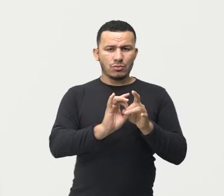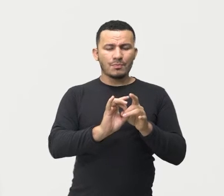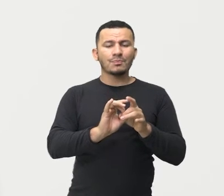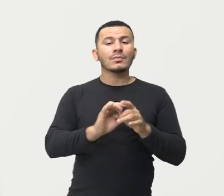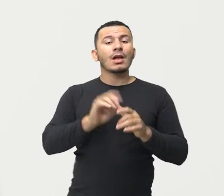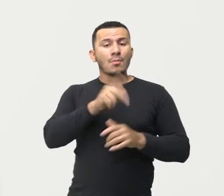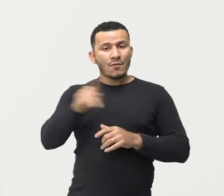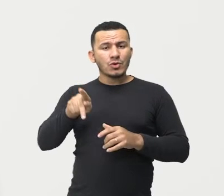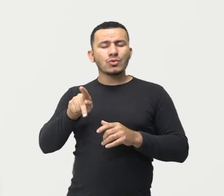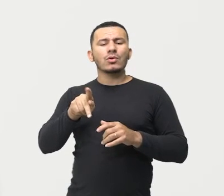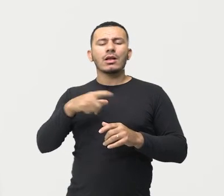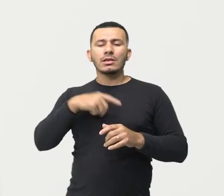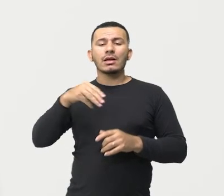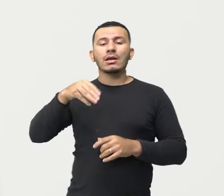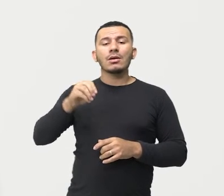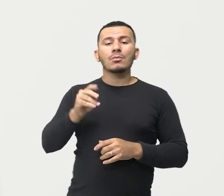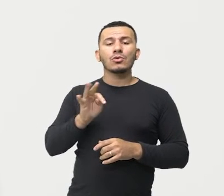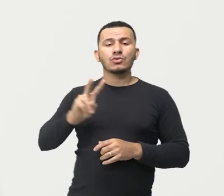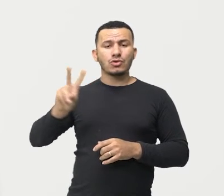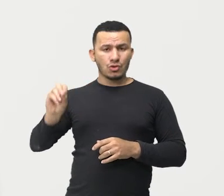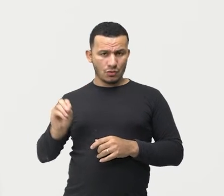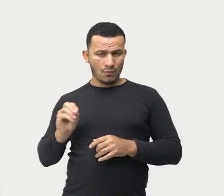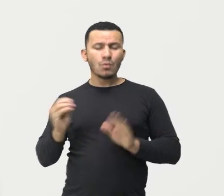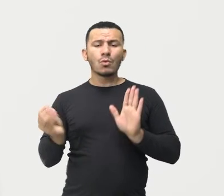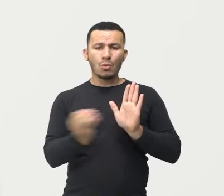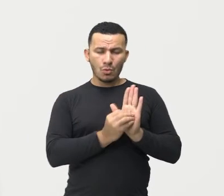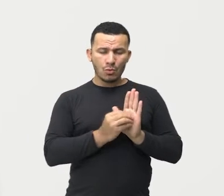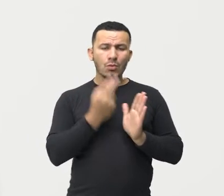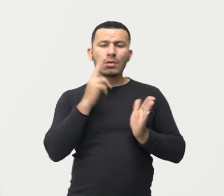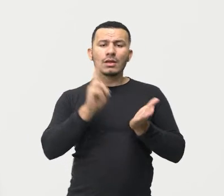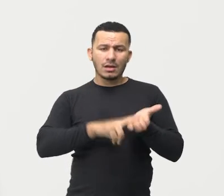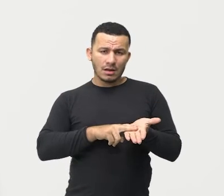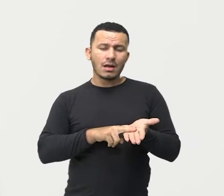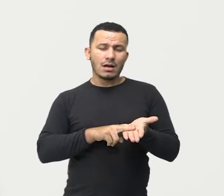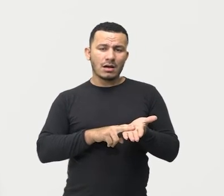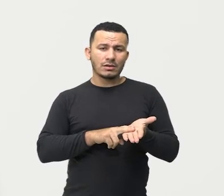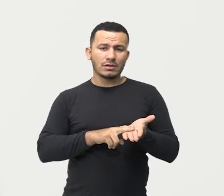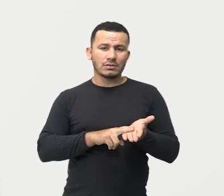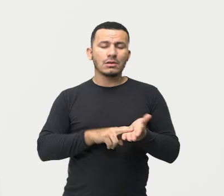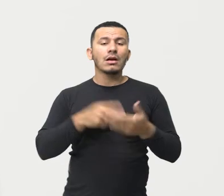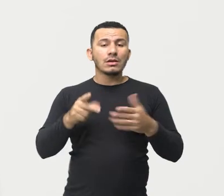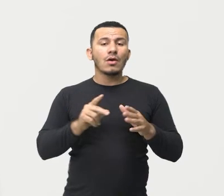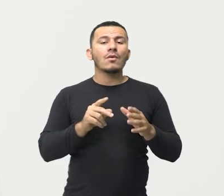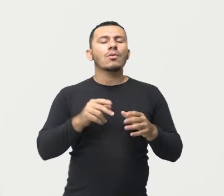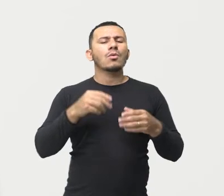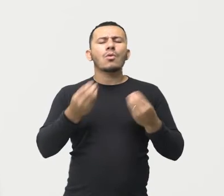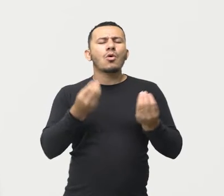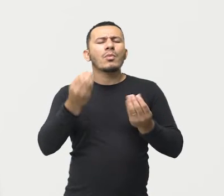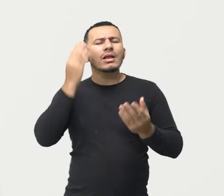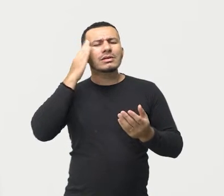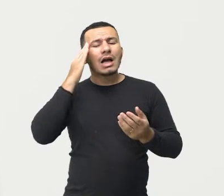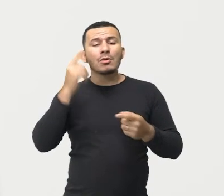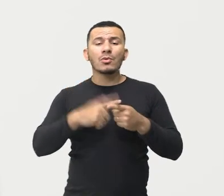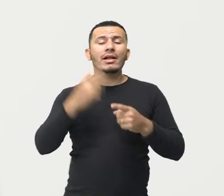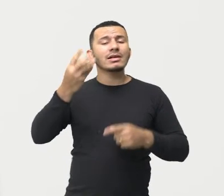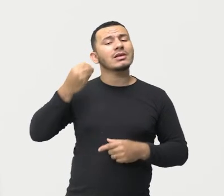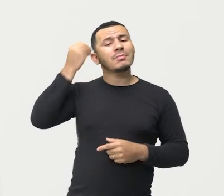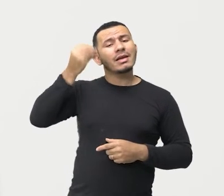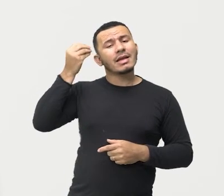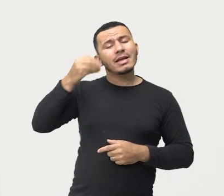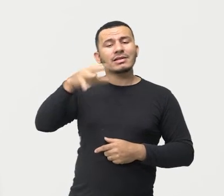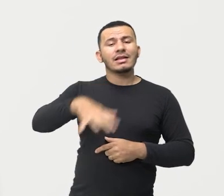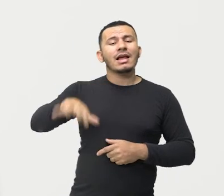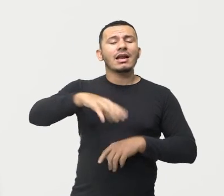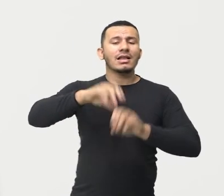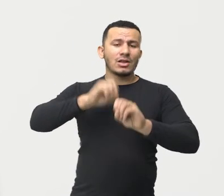Ela apresentou um motivo para isso, né? E no caso dela, ela extraiu esse motivo da sua vivência profissional, não